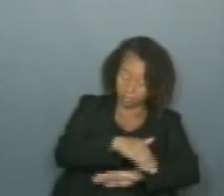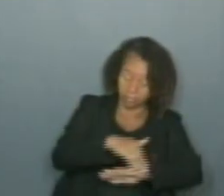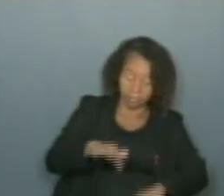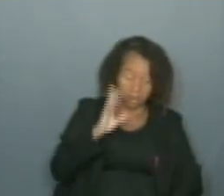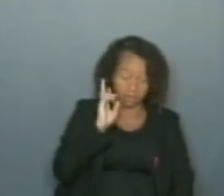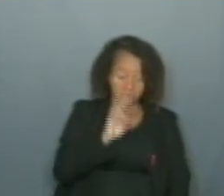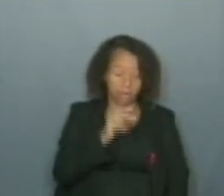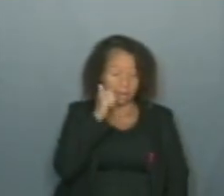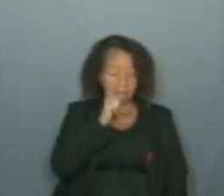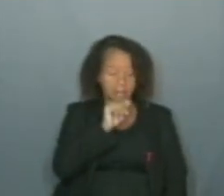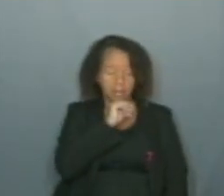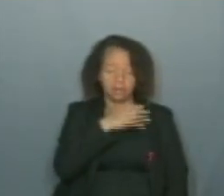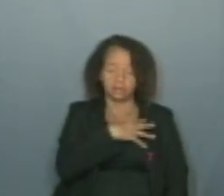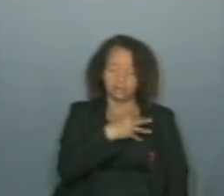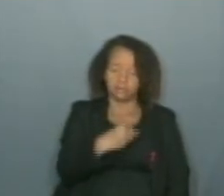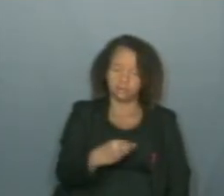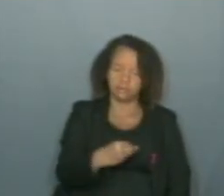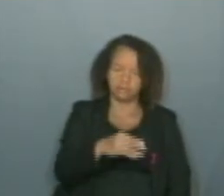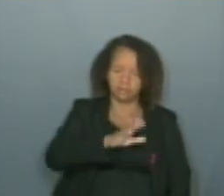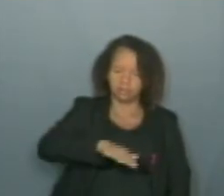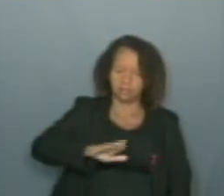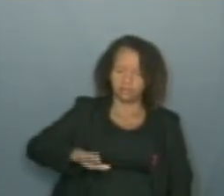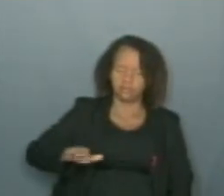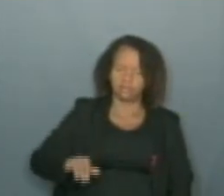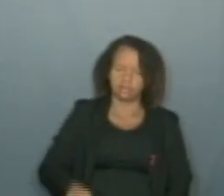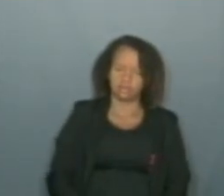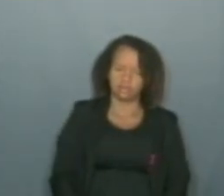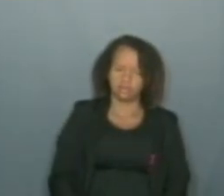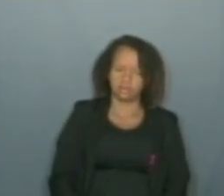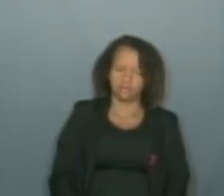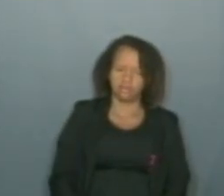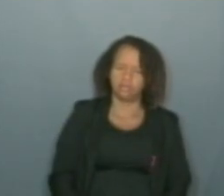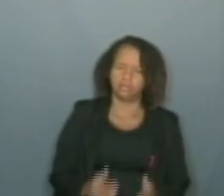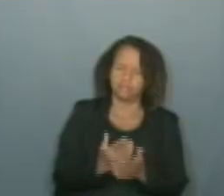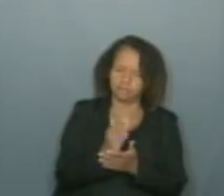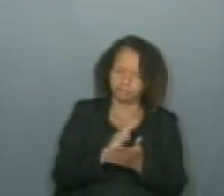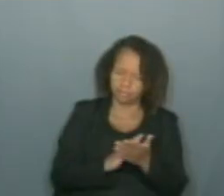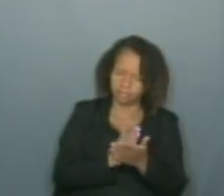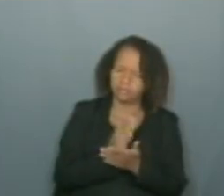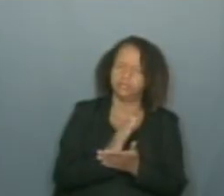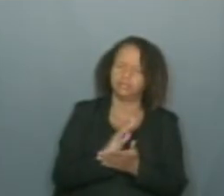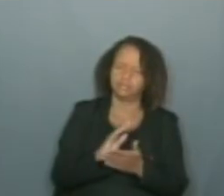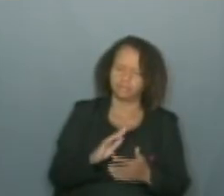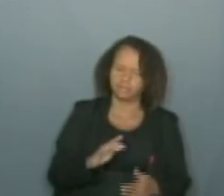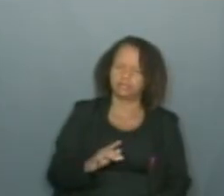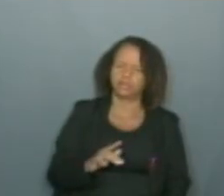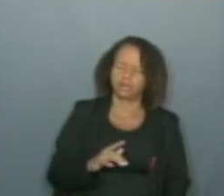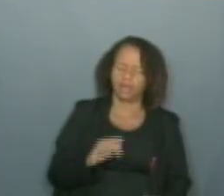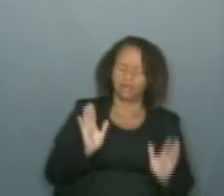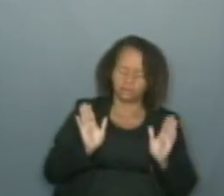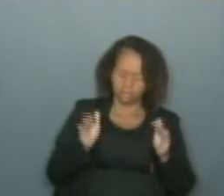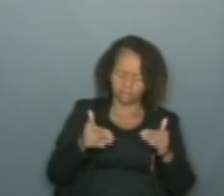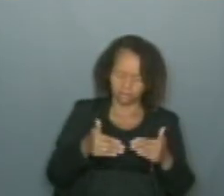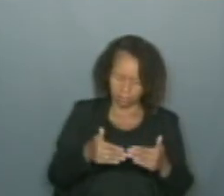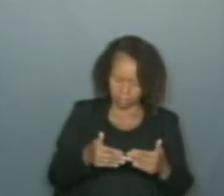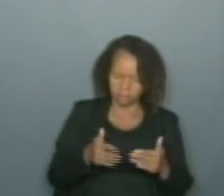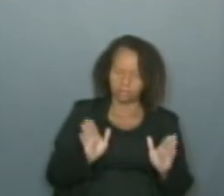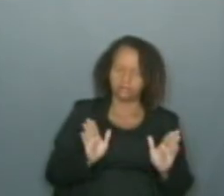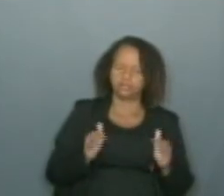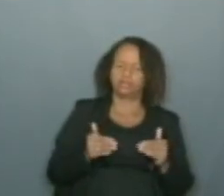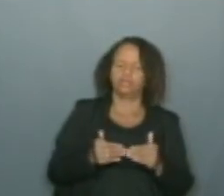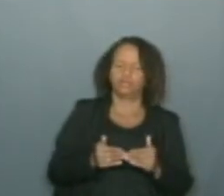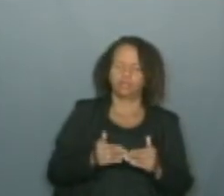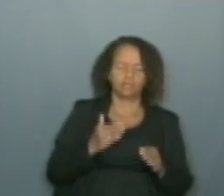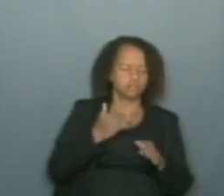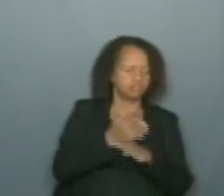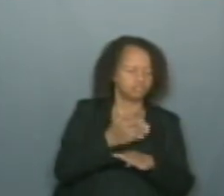uma mãe com seu filho, uma criança, algumas inclusive autistas, sem